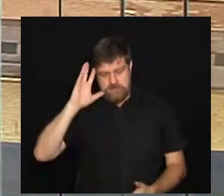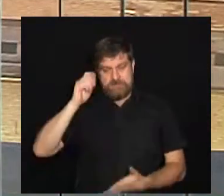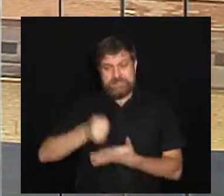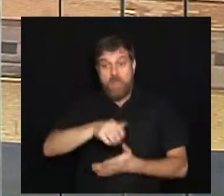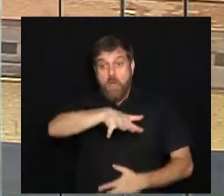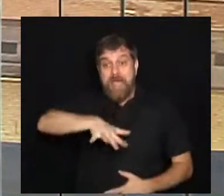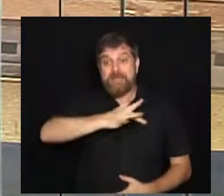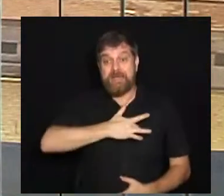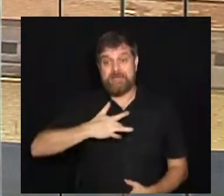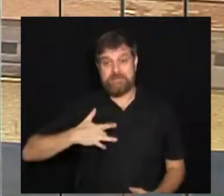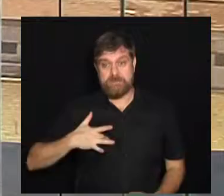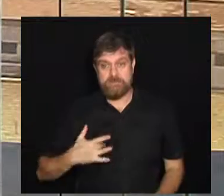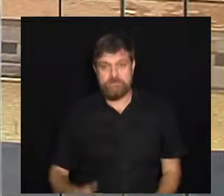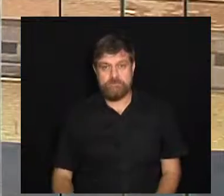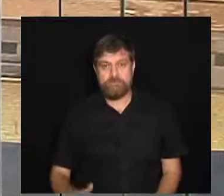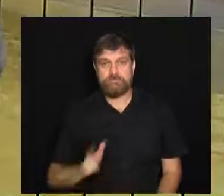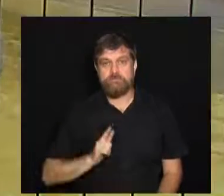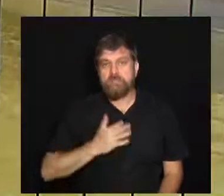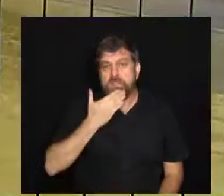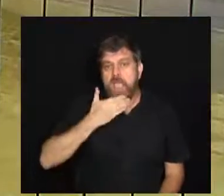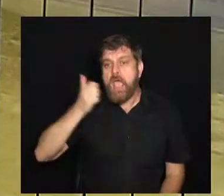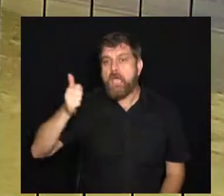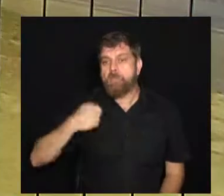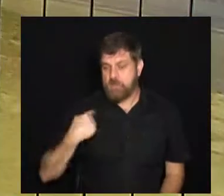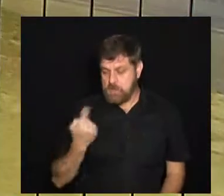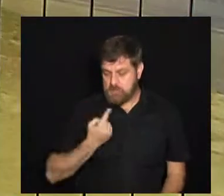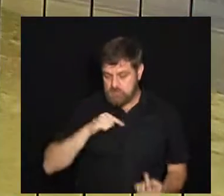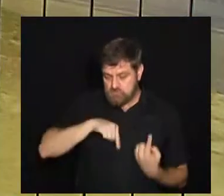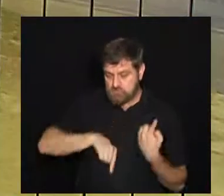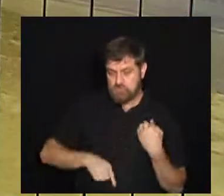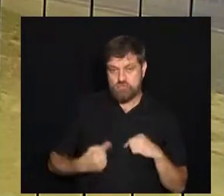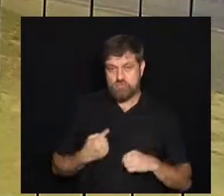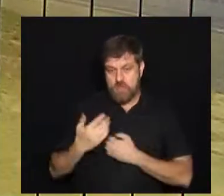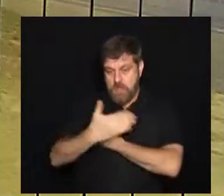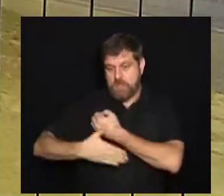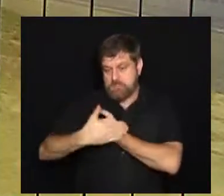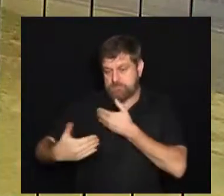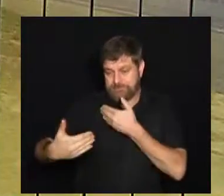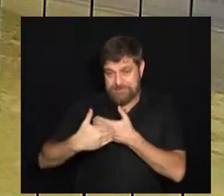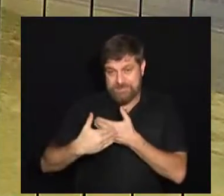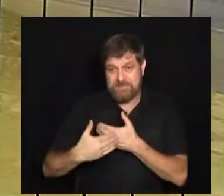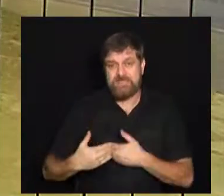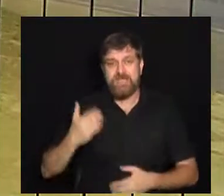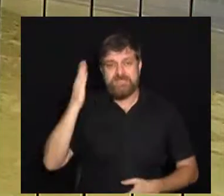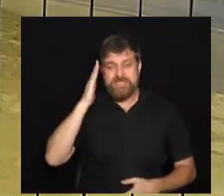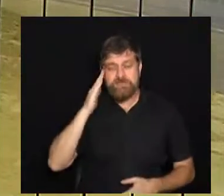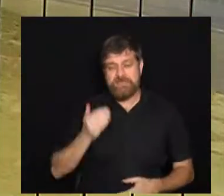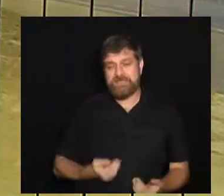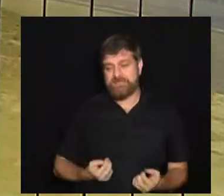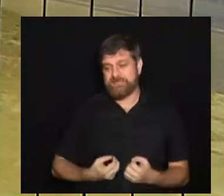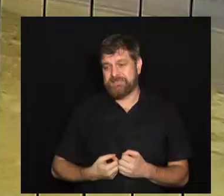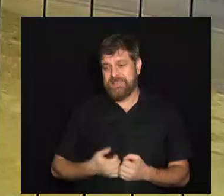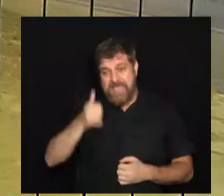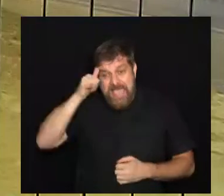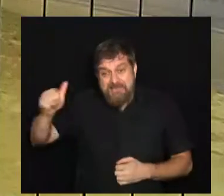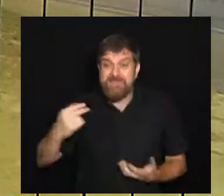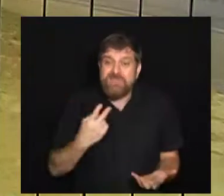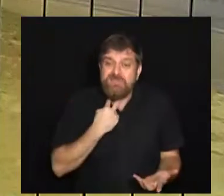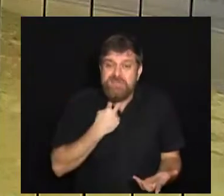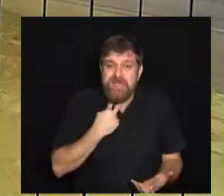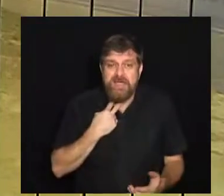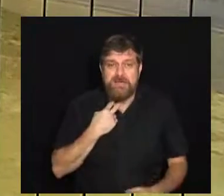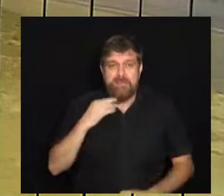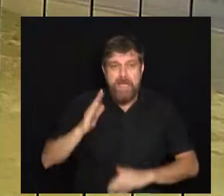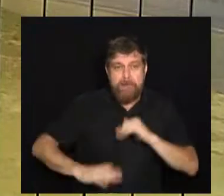decisões em saúde de modo geral mas e melhorar o nosso sistema imunológico é claro que você não vai evitar o convite mas aquelas